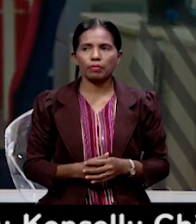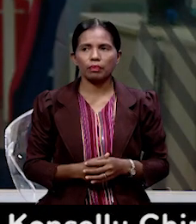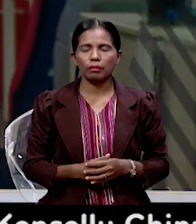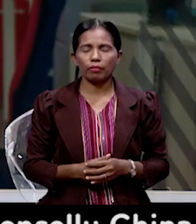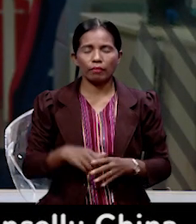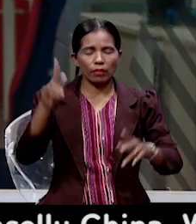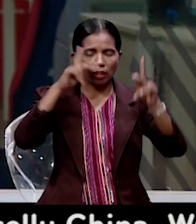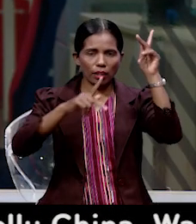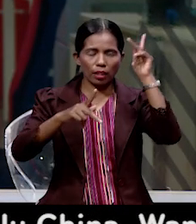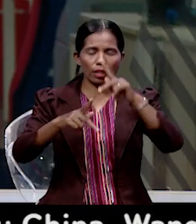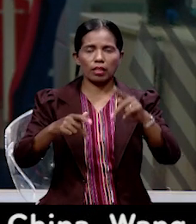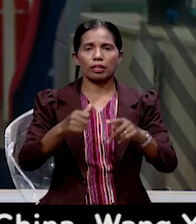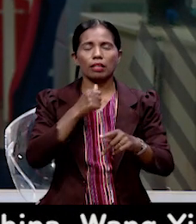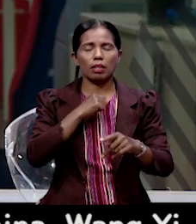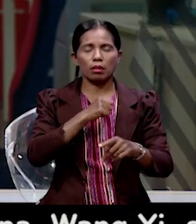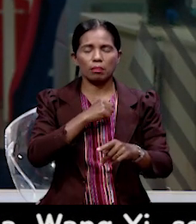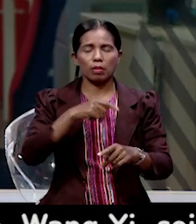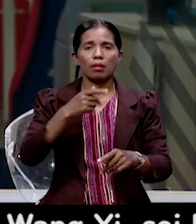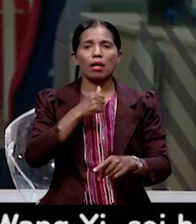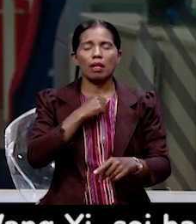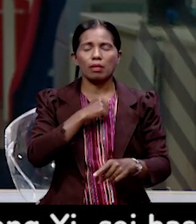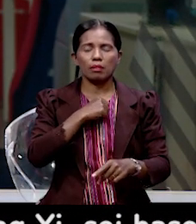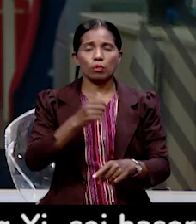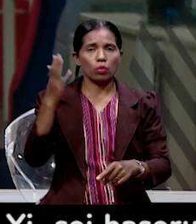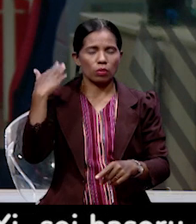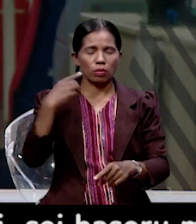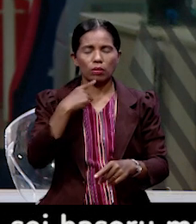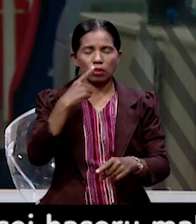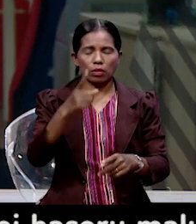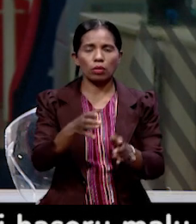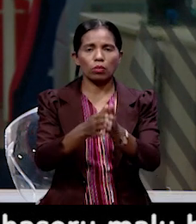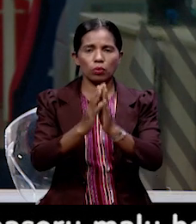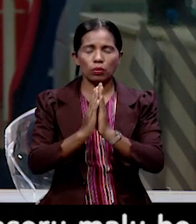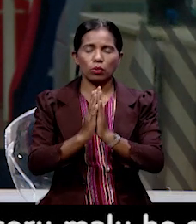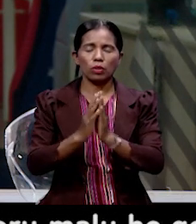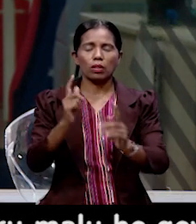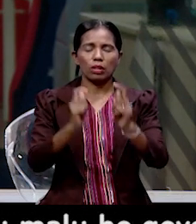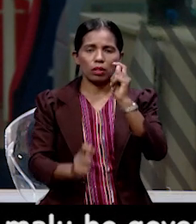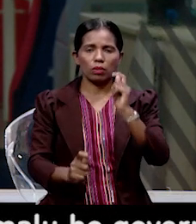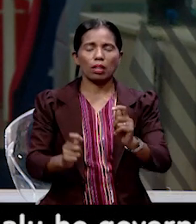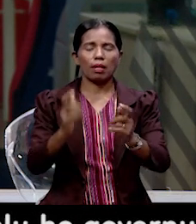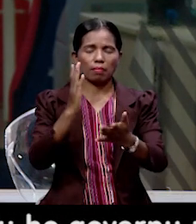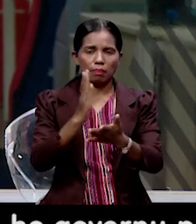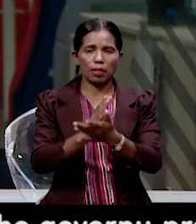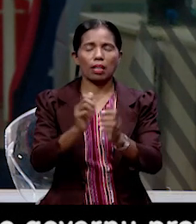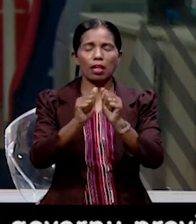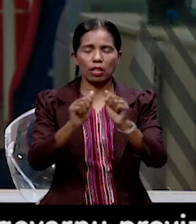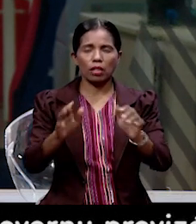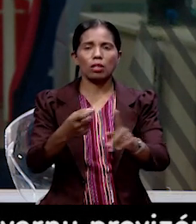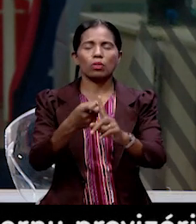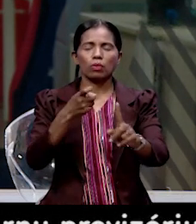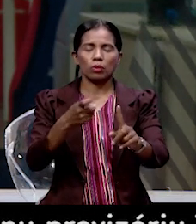Caso ex-padre Richard Dashbach, defesa russo tribunal absolve total arguido, russi processo